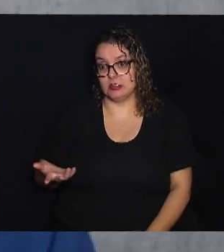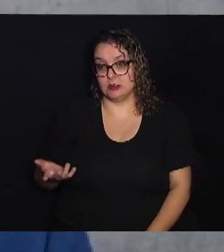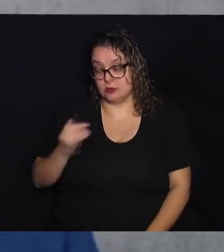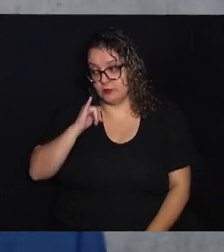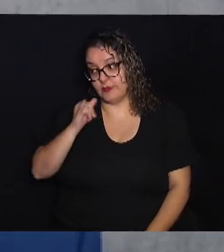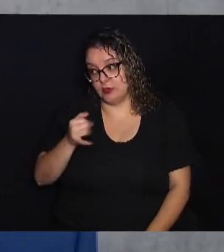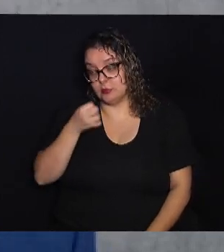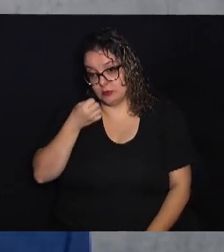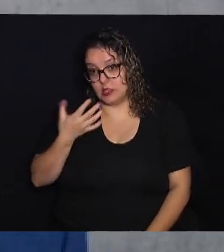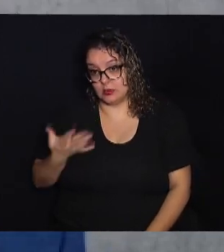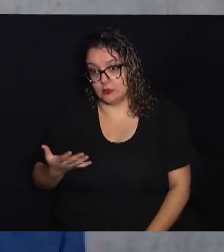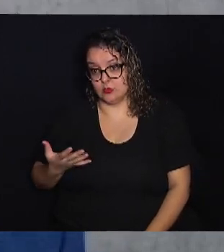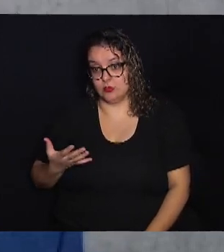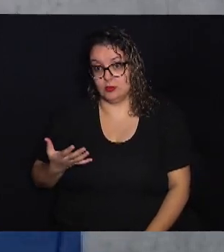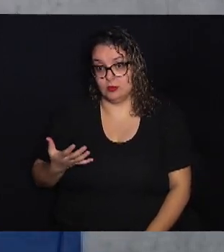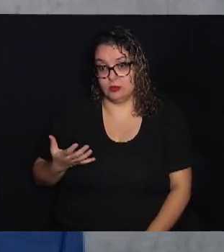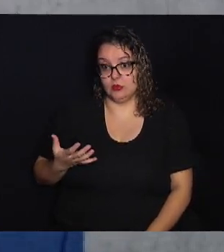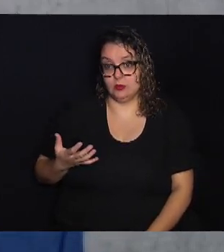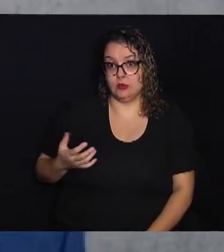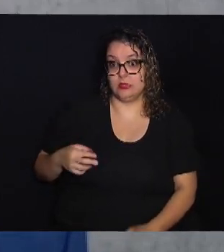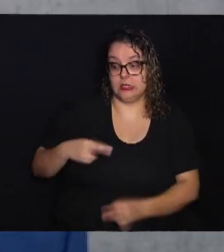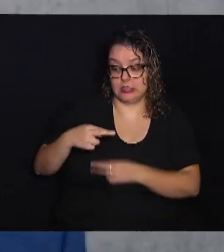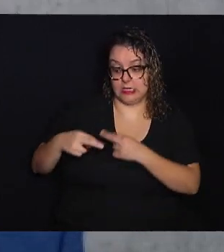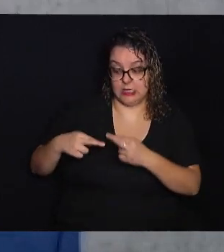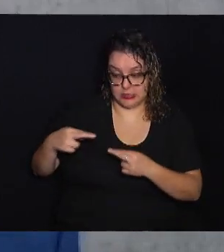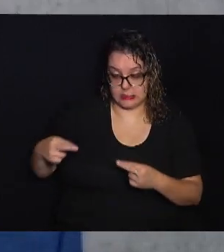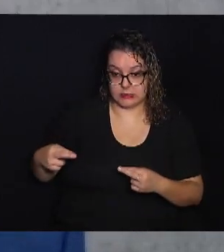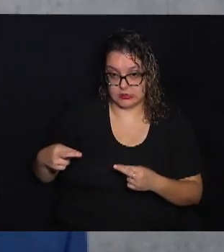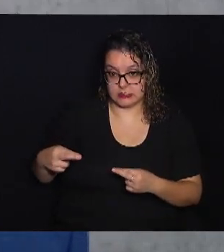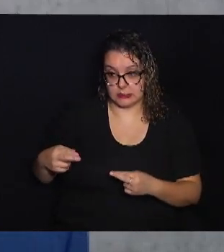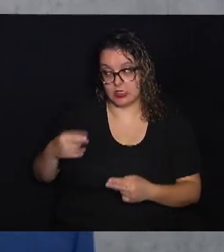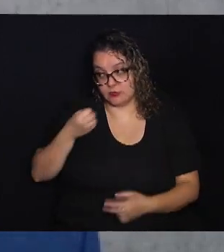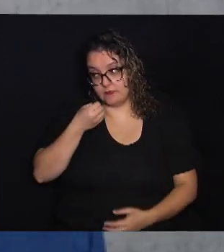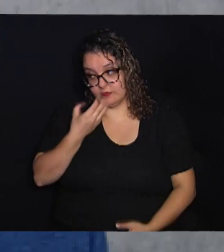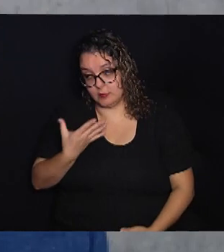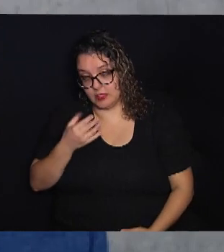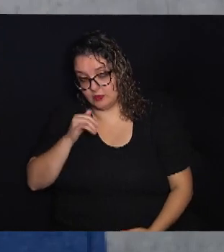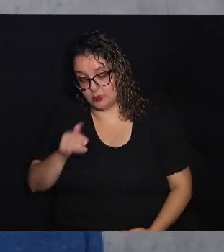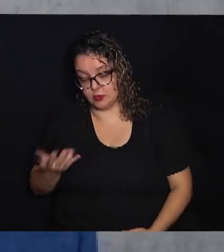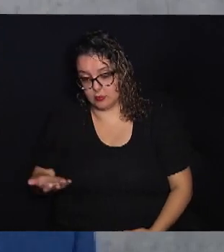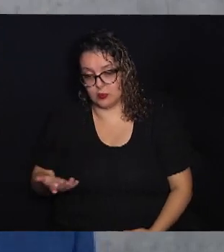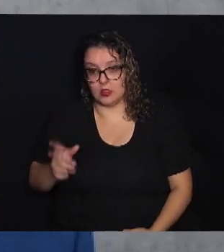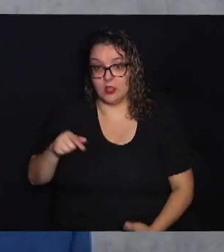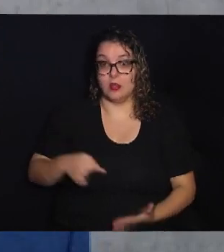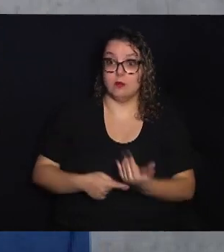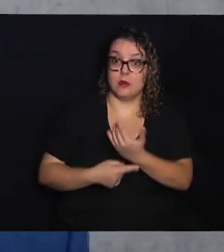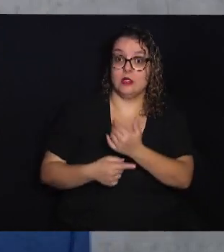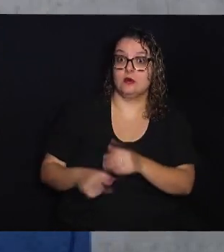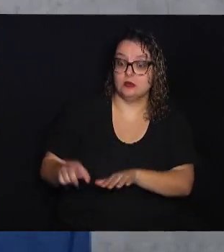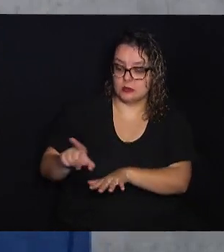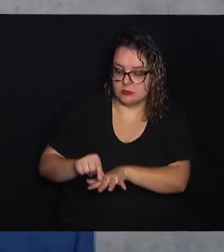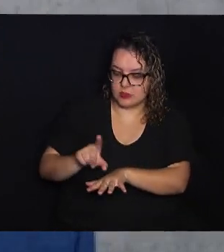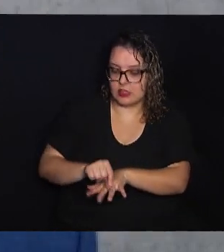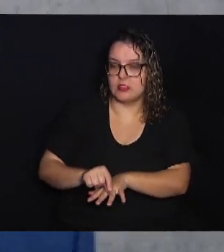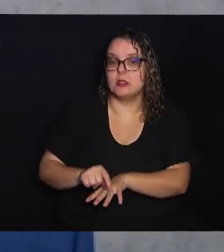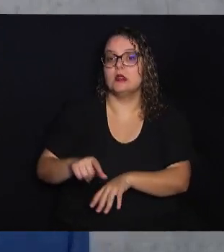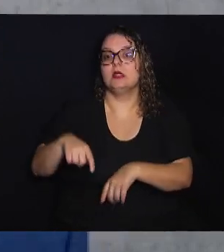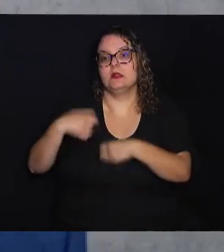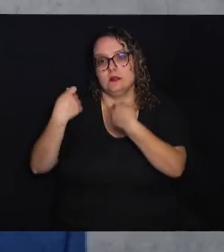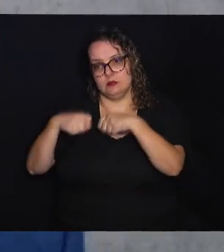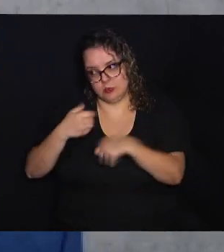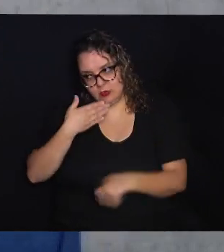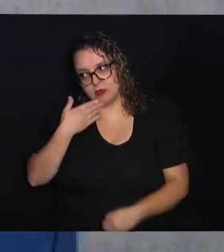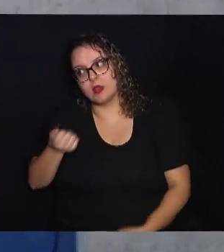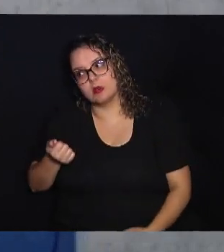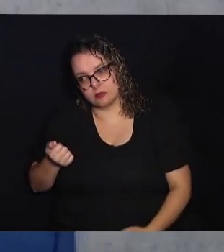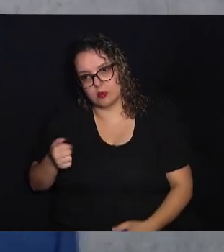Exatamente. E essa questão que você falou muito bem sobre a questão da reciclagem, ela é uma das tecnologias verdes que a gente